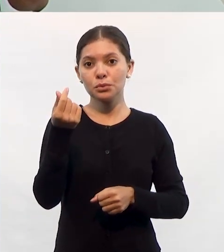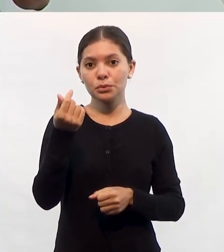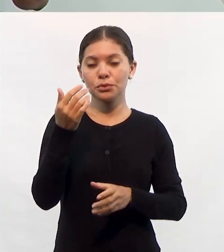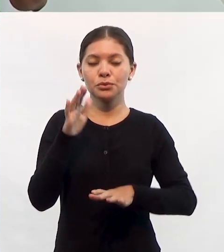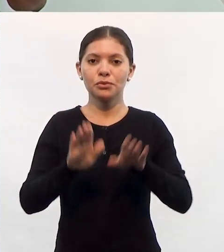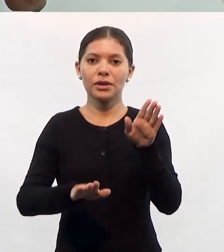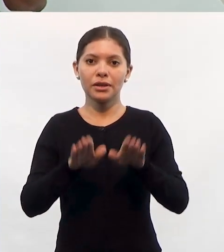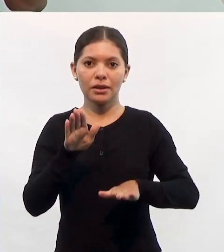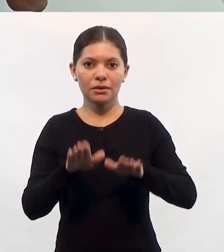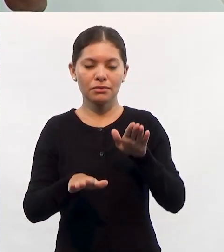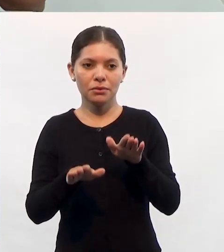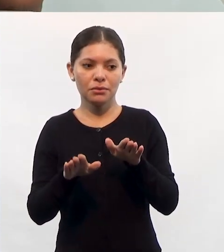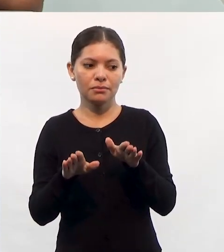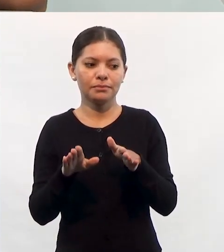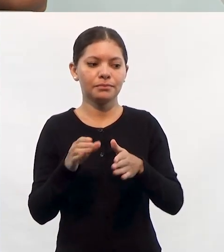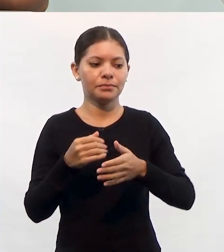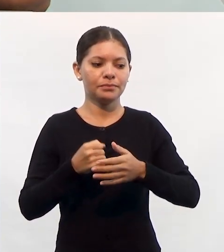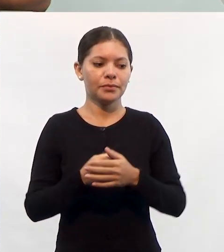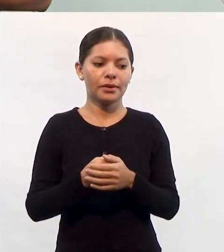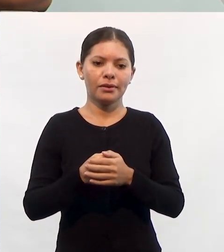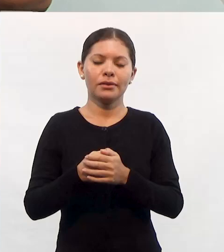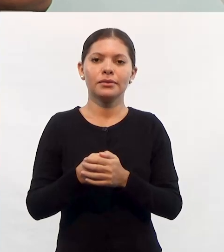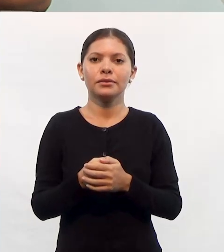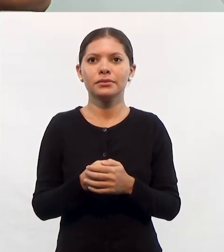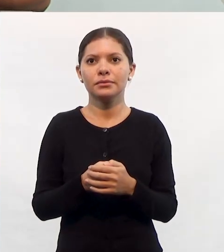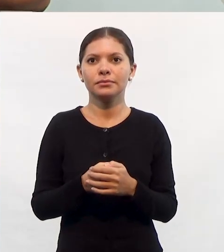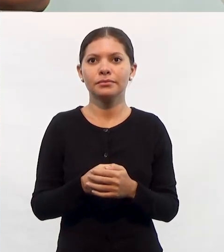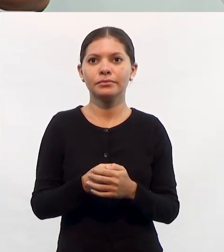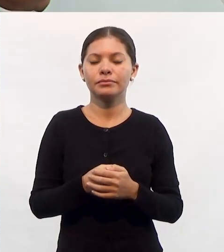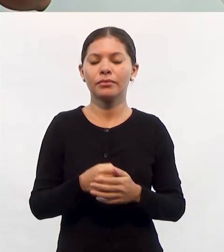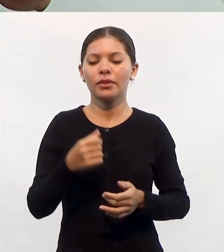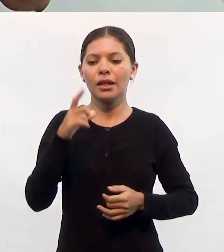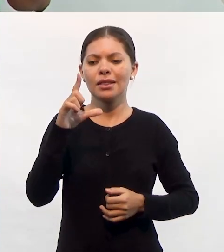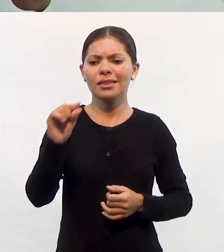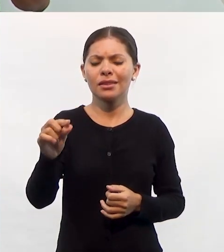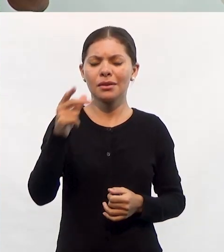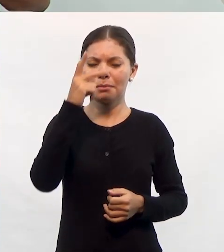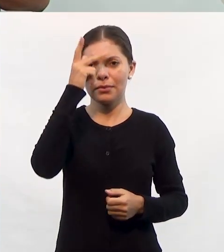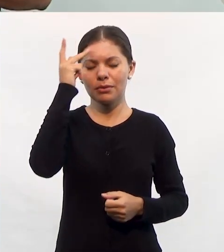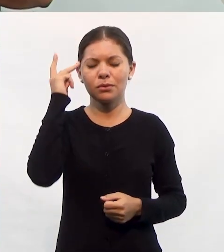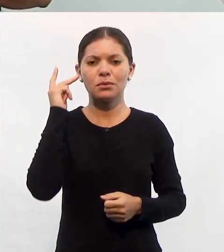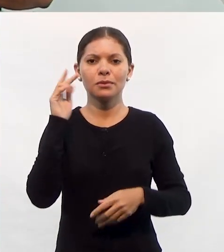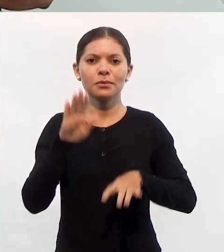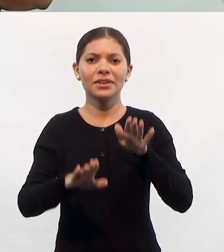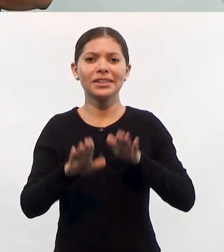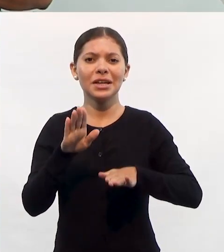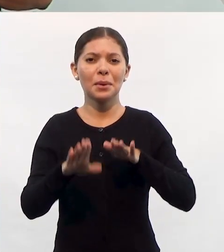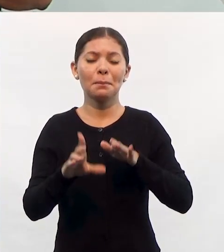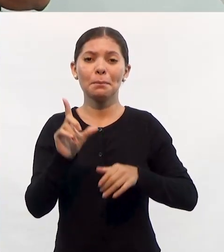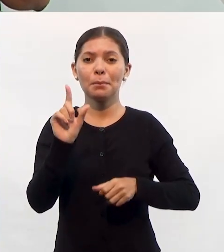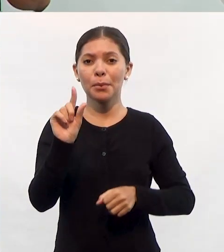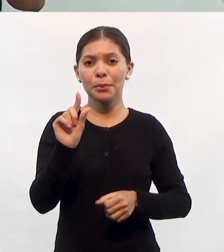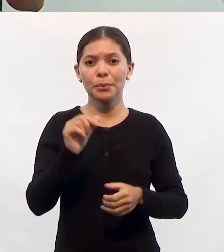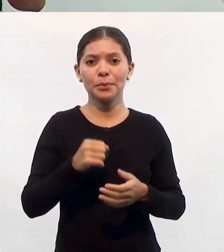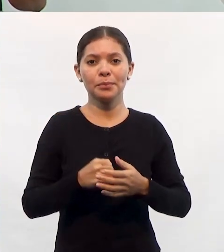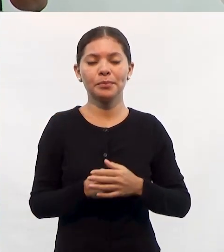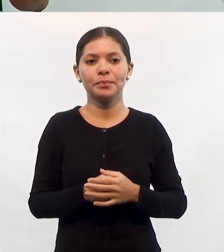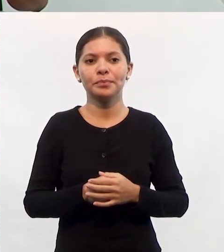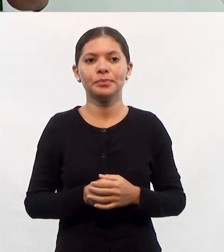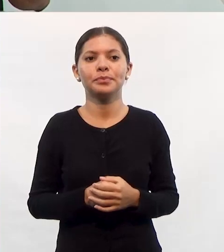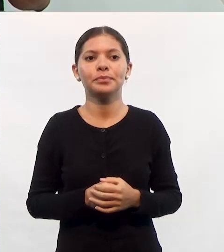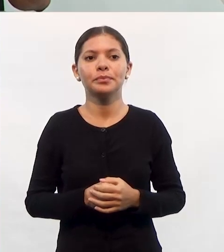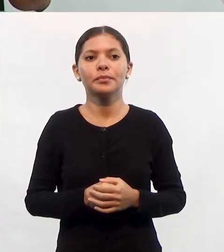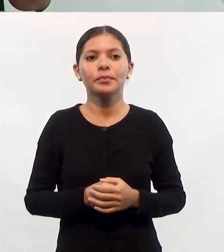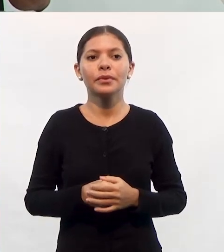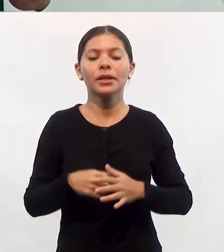variáveis que ainda poderia ter que poderia demitir pessoas por exemplo é esses cursos vão variar pouca coisa então uma indústrias